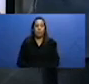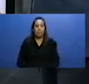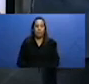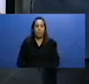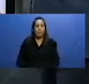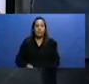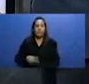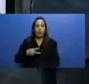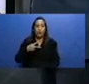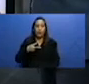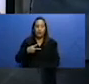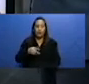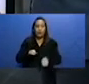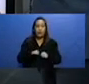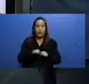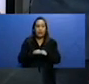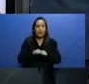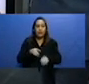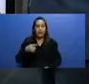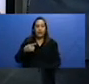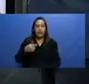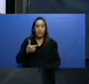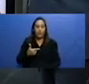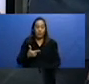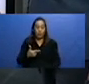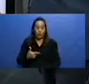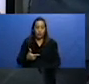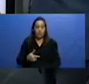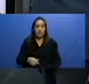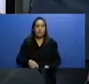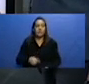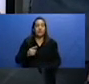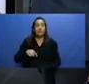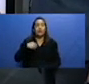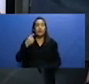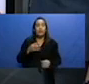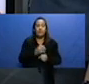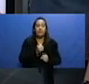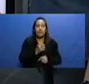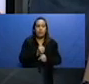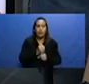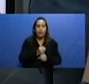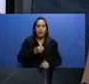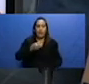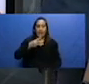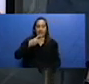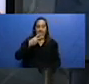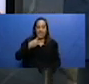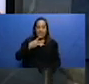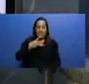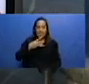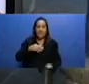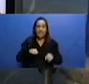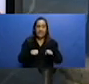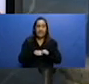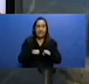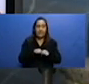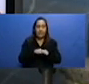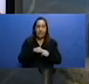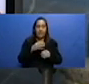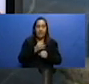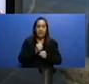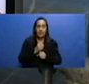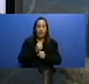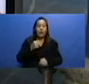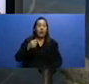12. Mas não é só elas, não. Olha aqui. Olha a coluna da soma 3. E olha a coluna